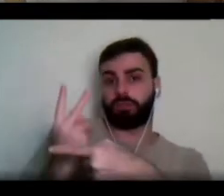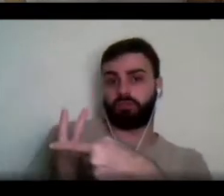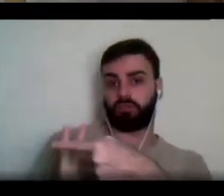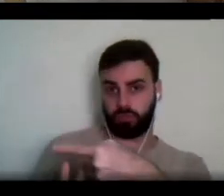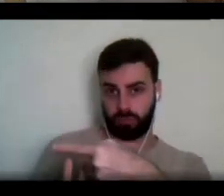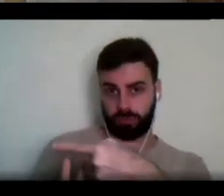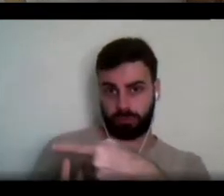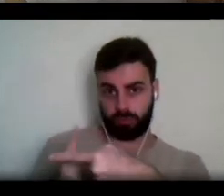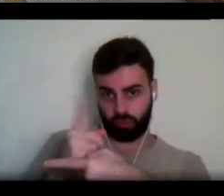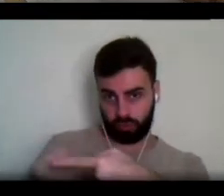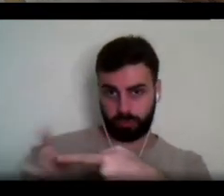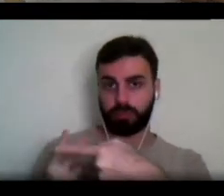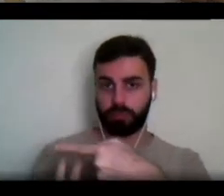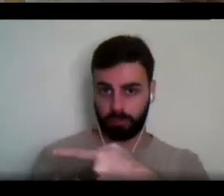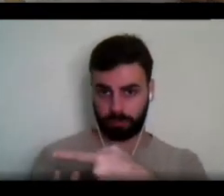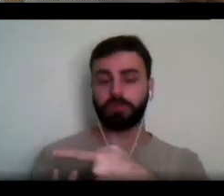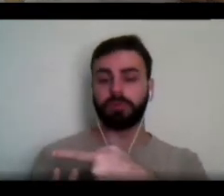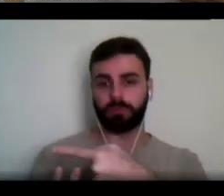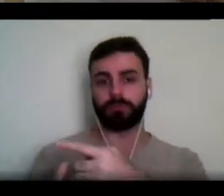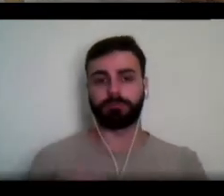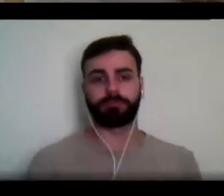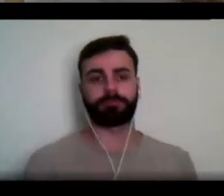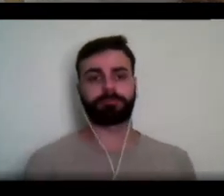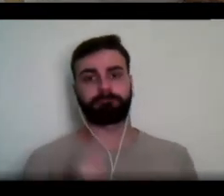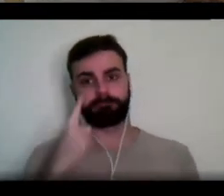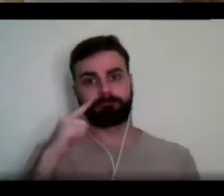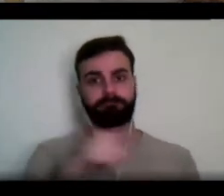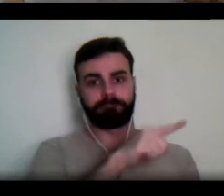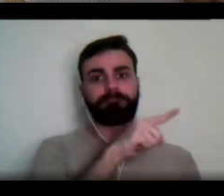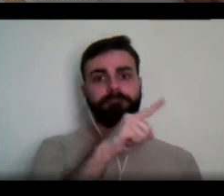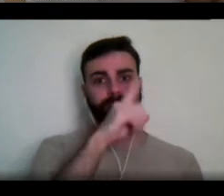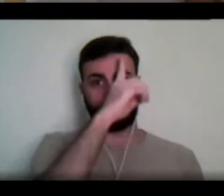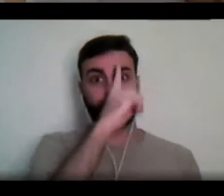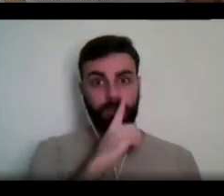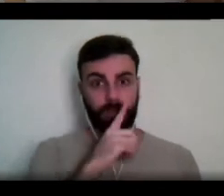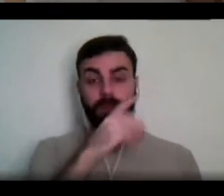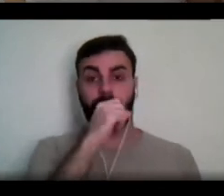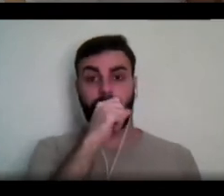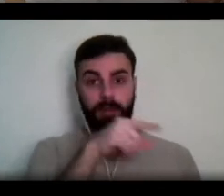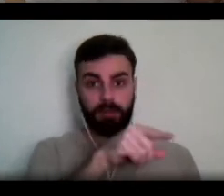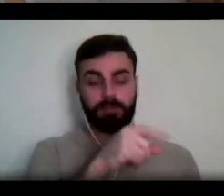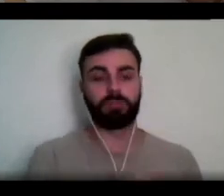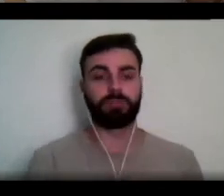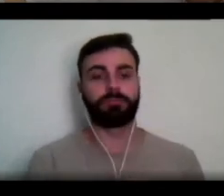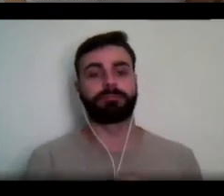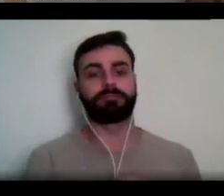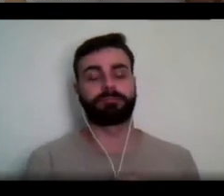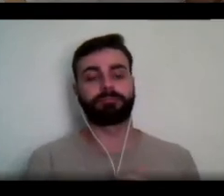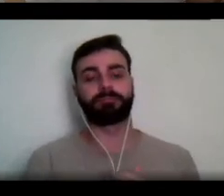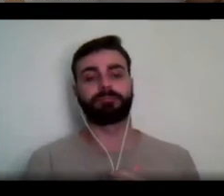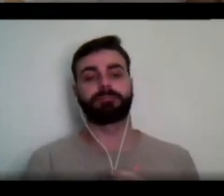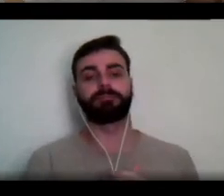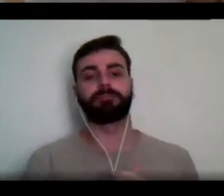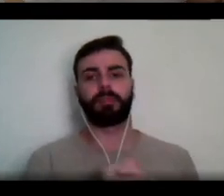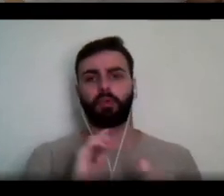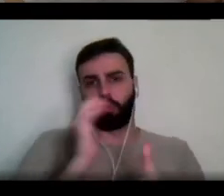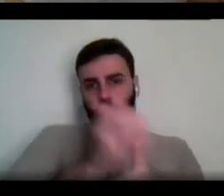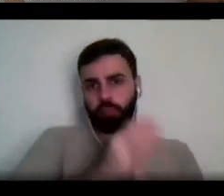menos V1, aqui eu já estou substituindo os valores aqui, vai ser igual a